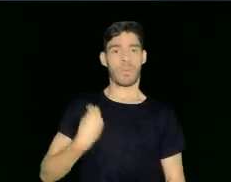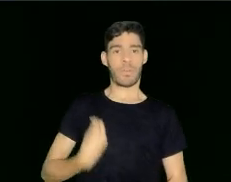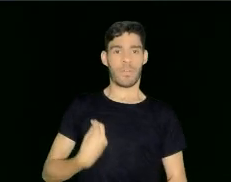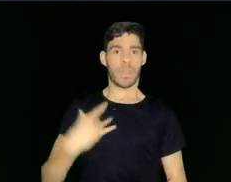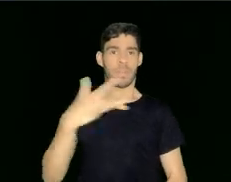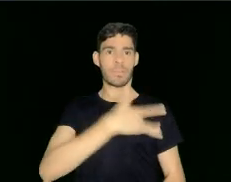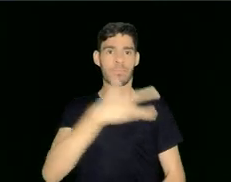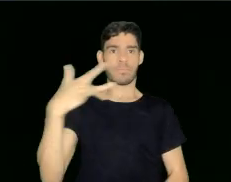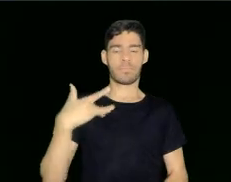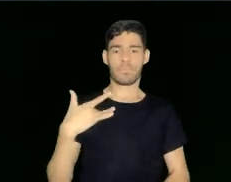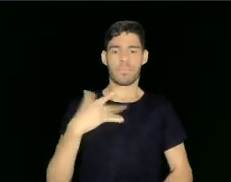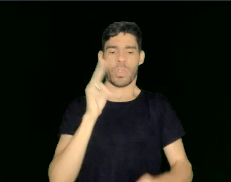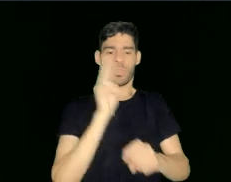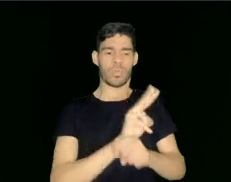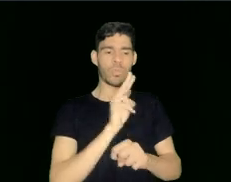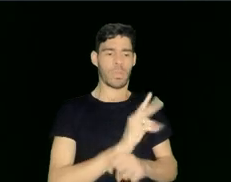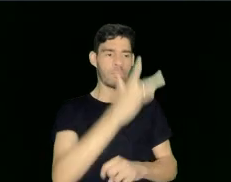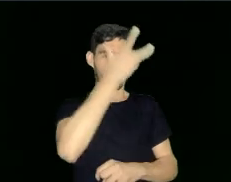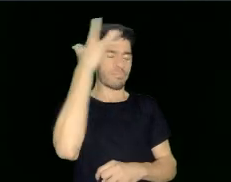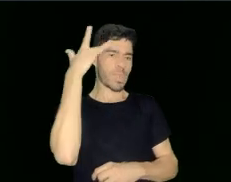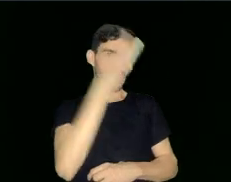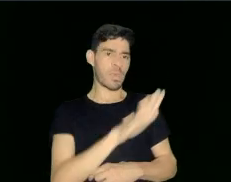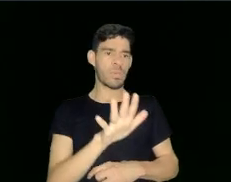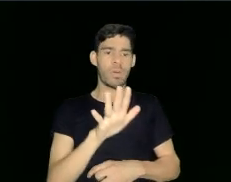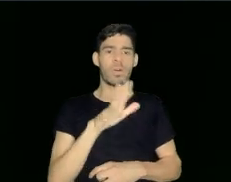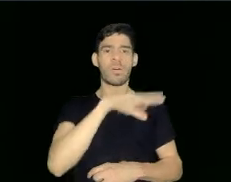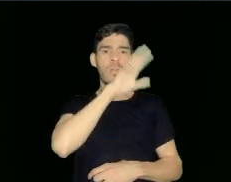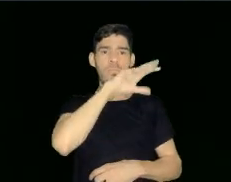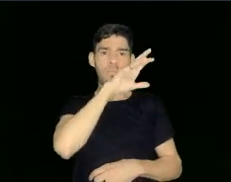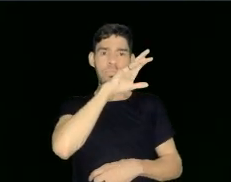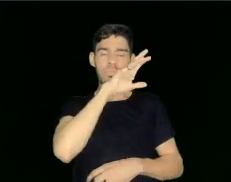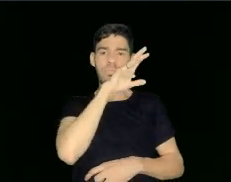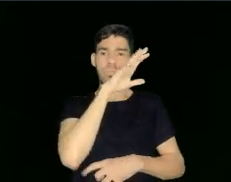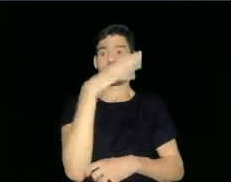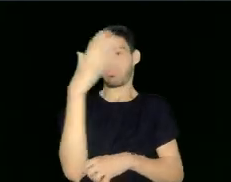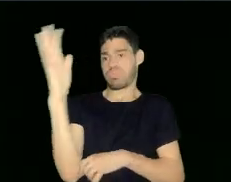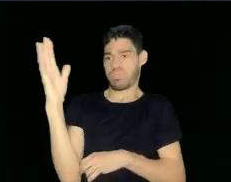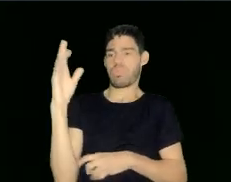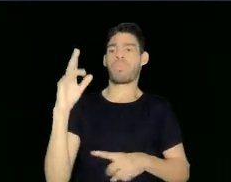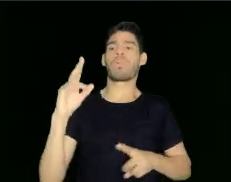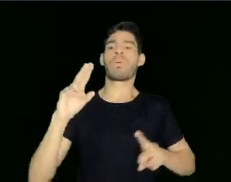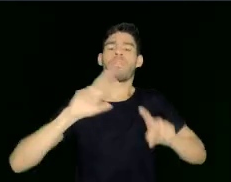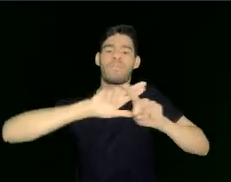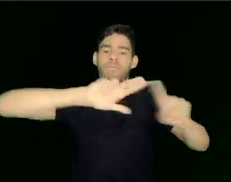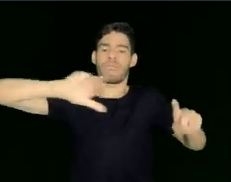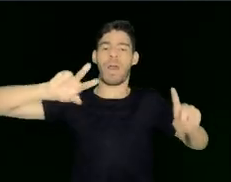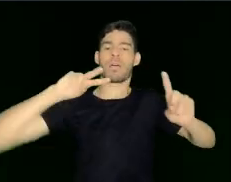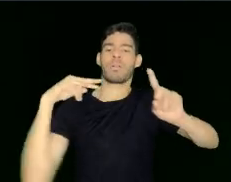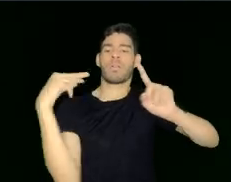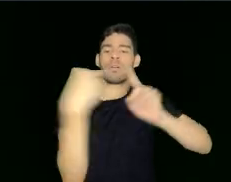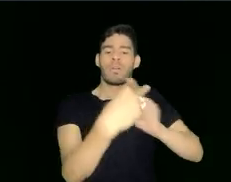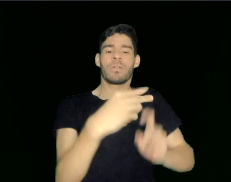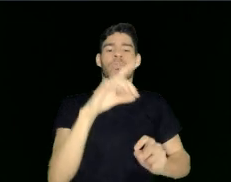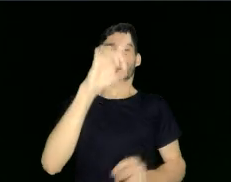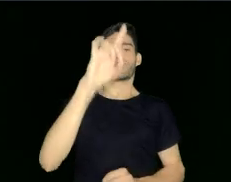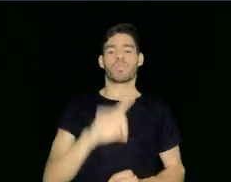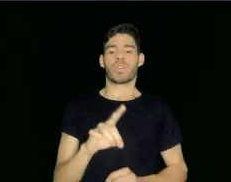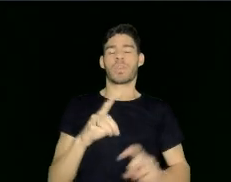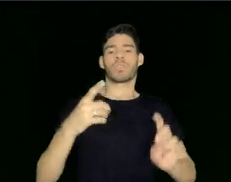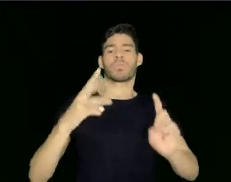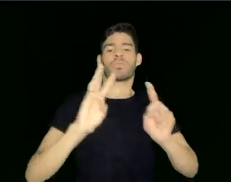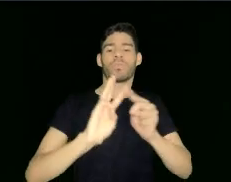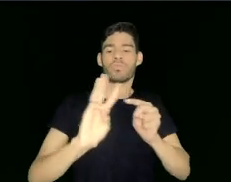a efetividade do direito à vida e à saúde, a tutela dos seres humanos e não humanos, da biodiversidade